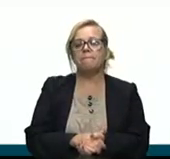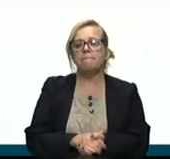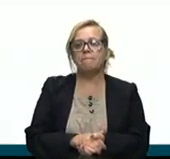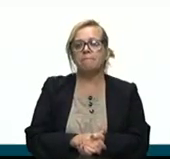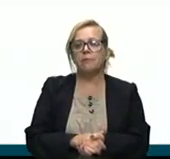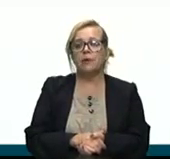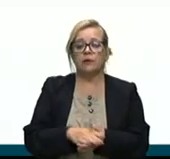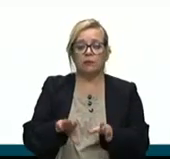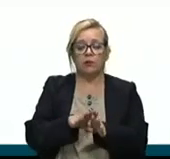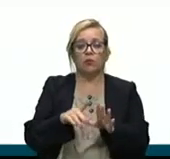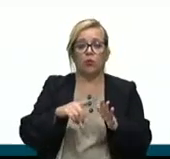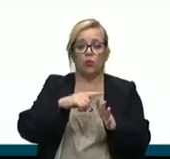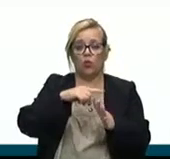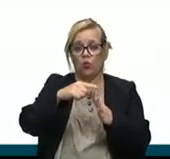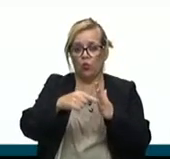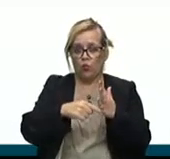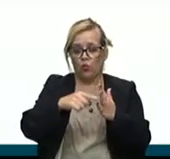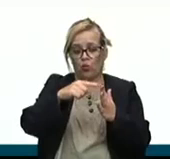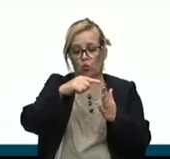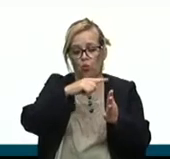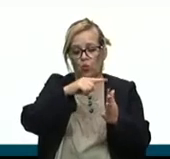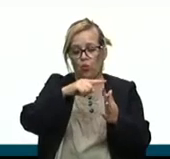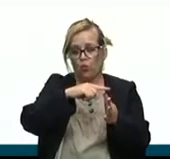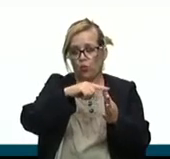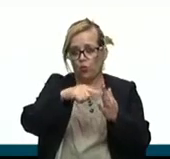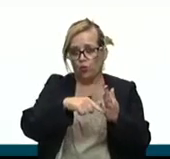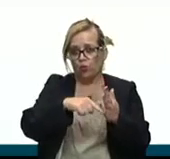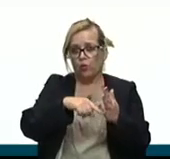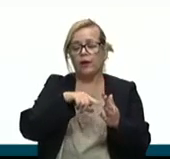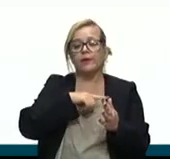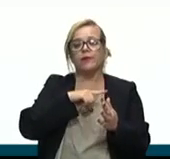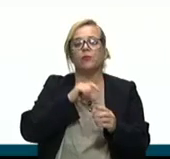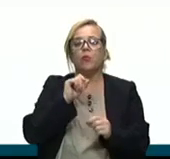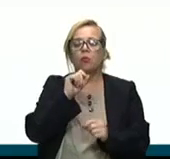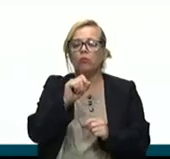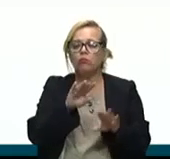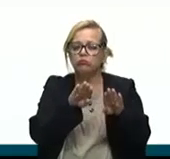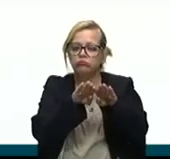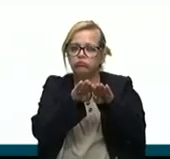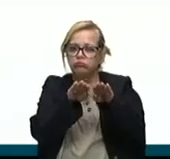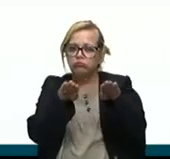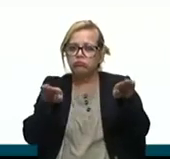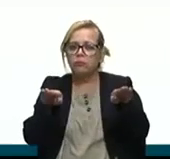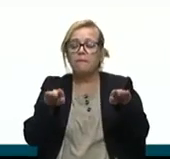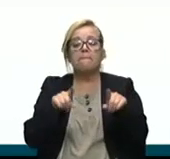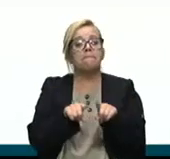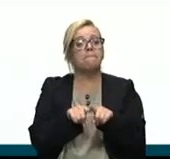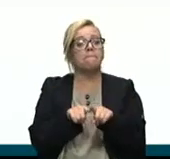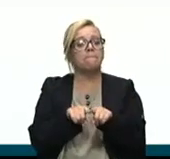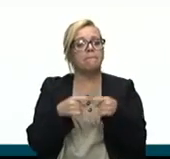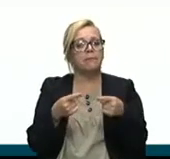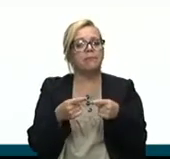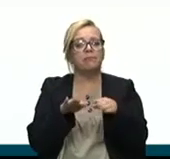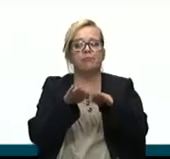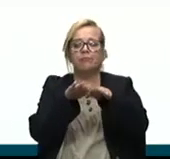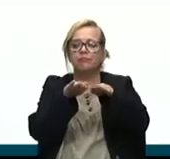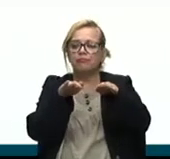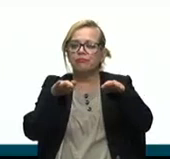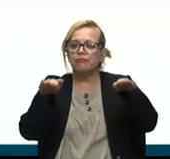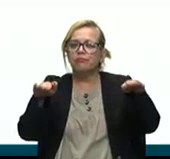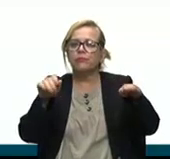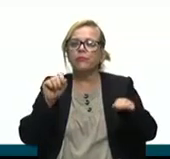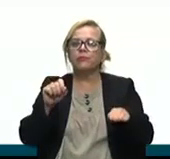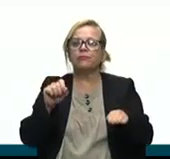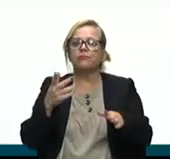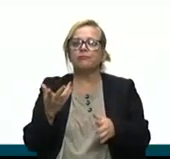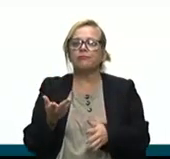quarto e no quinto, perceba que os pontos também tendem a uma reta. Porém, essa reta, ela é